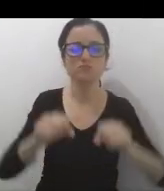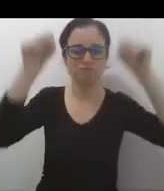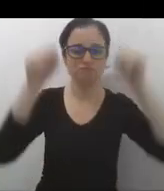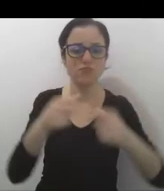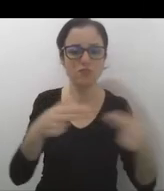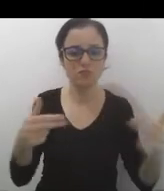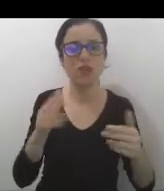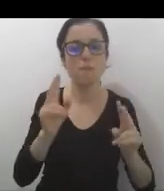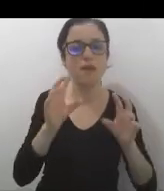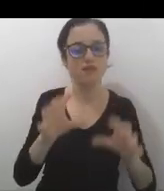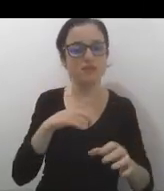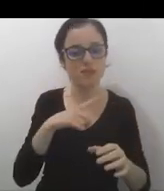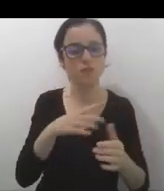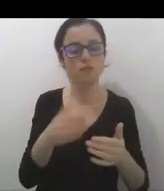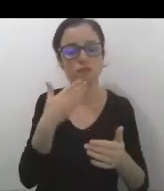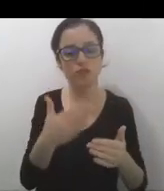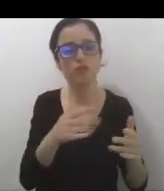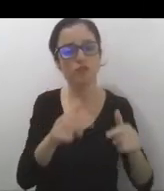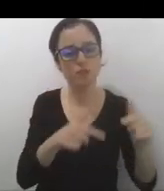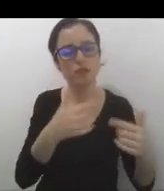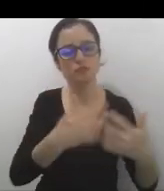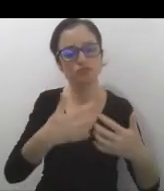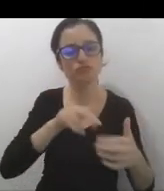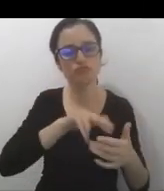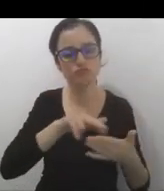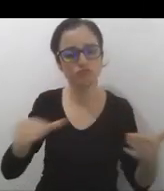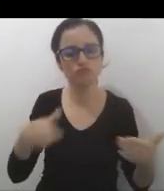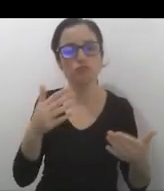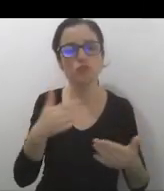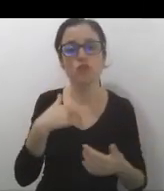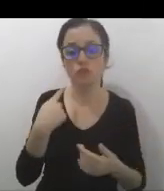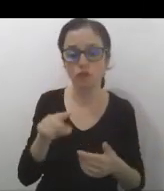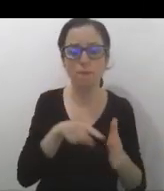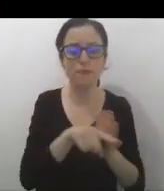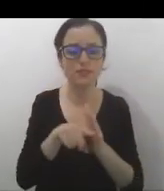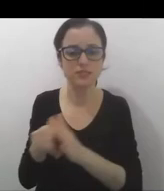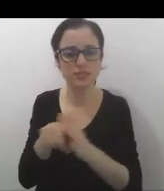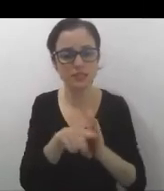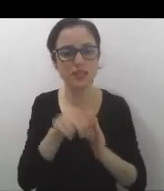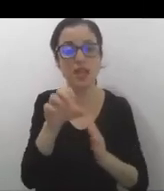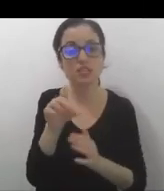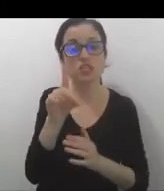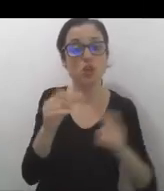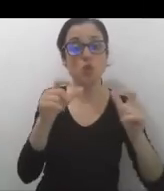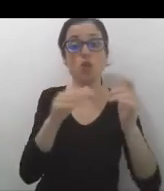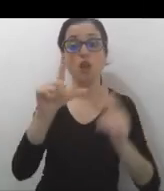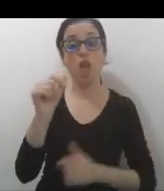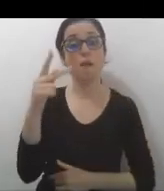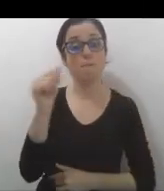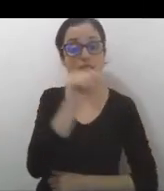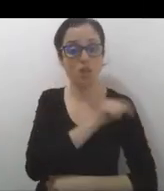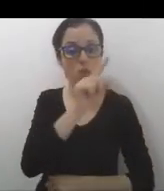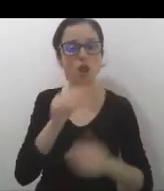a ESG é na Lapa, né? A Lapa tem vários comércios de placas de acrílico, de marcenaria, de imóveis,